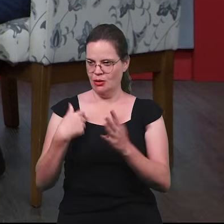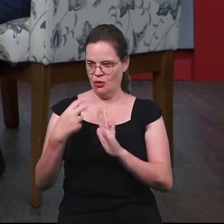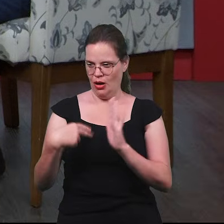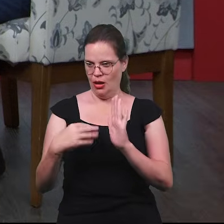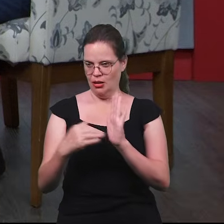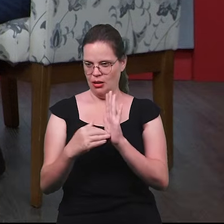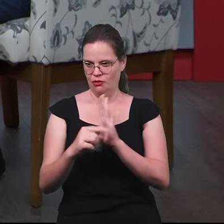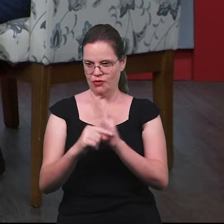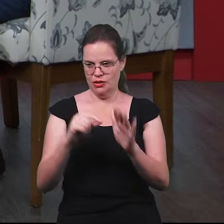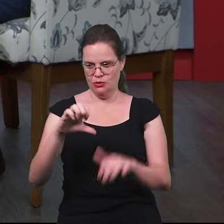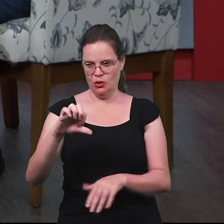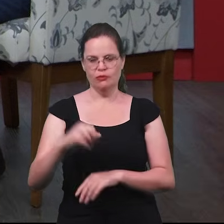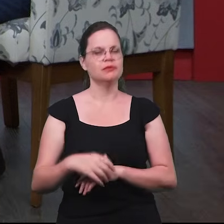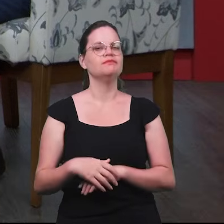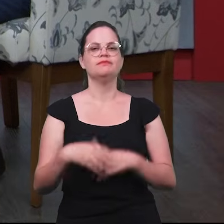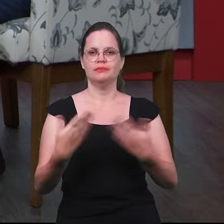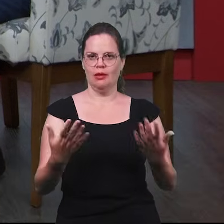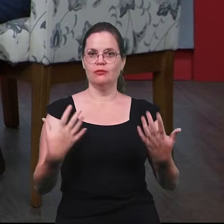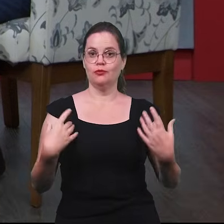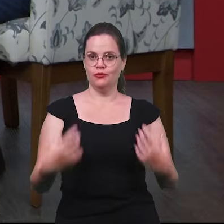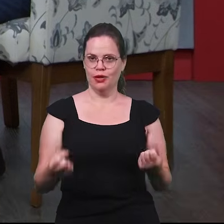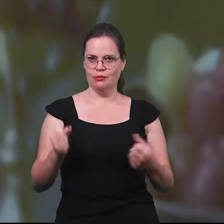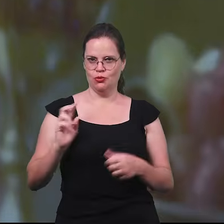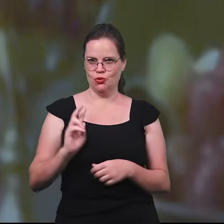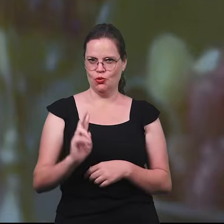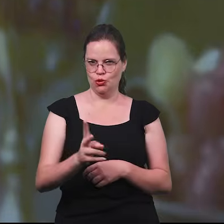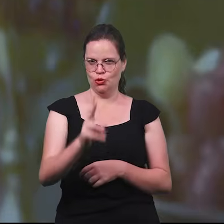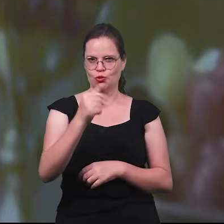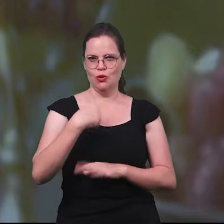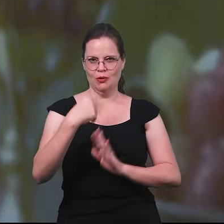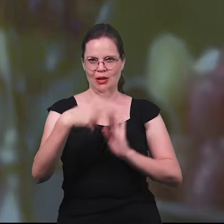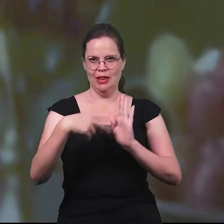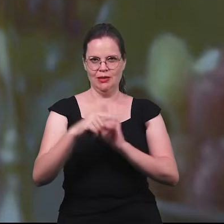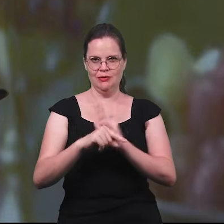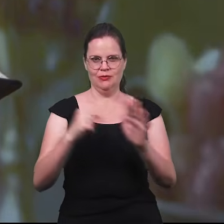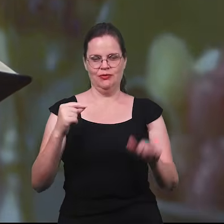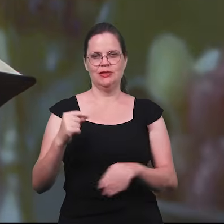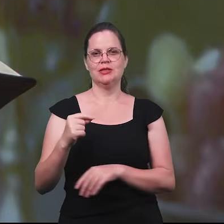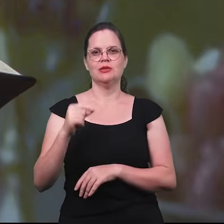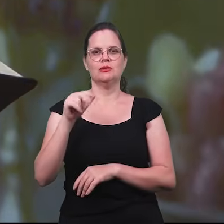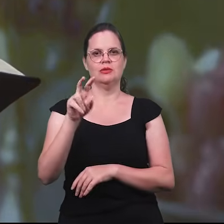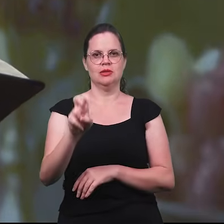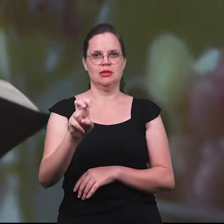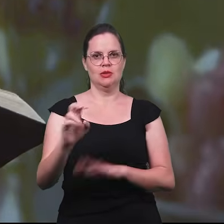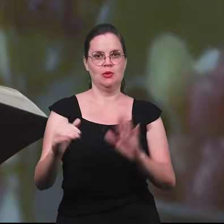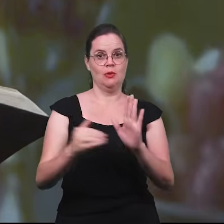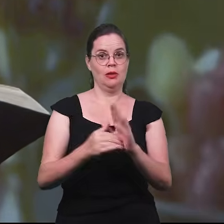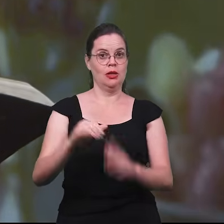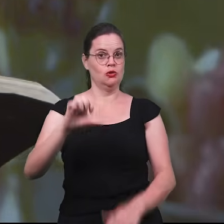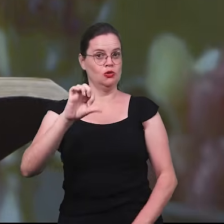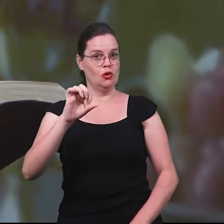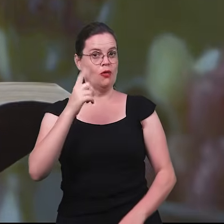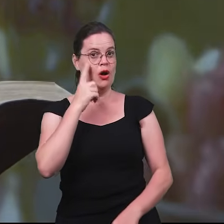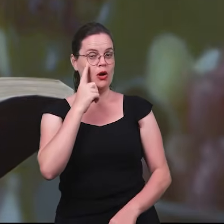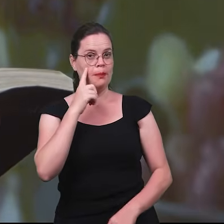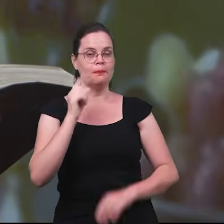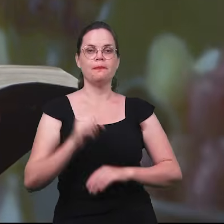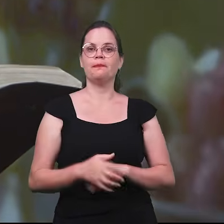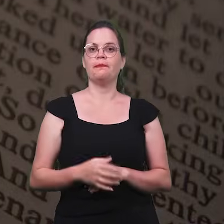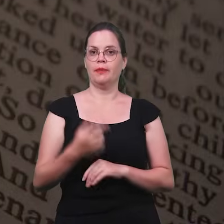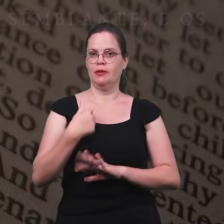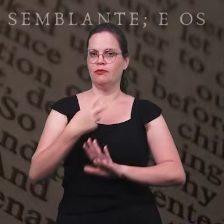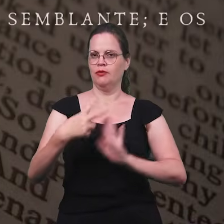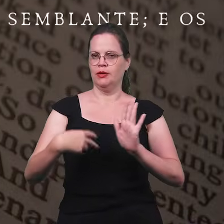9, né? Até o verso 9. Então vamos acompanhar, meus irmãos, a leitura do verso 5 até o verso 9. Eu quero ler com os